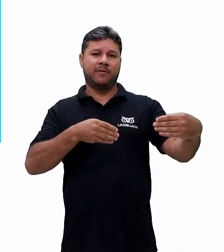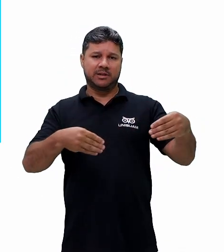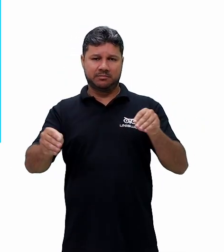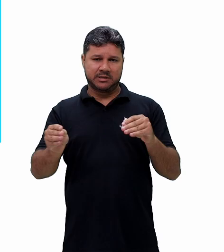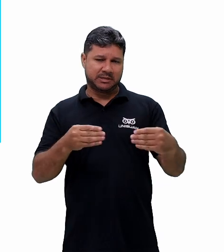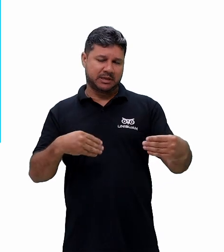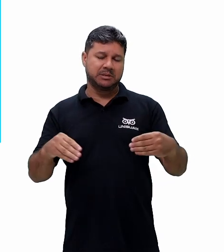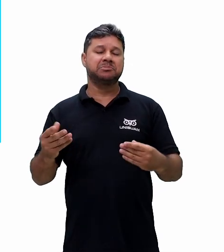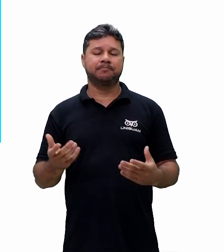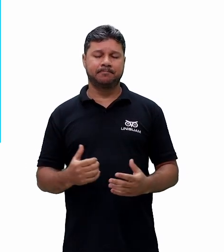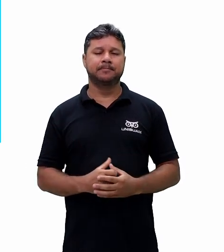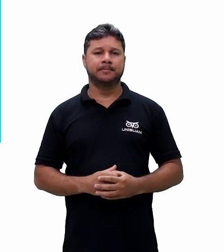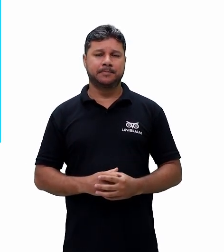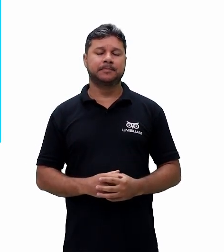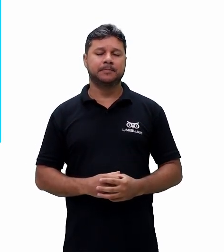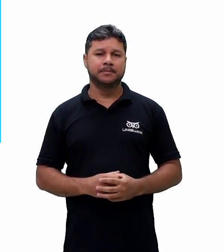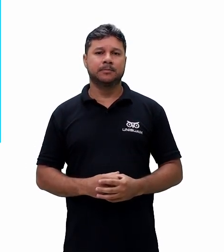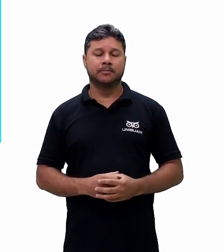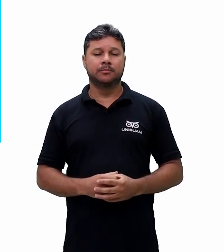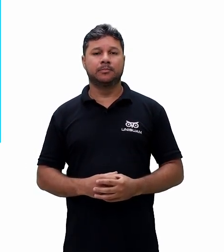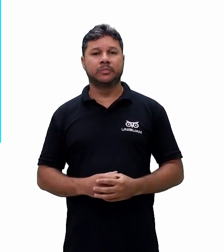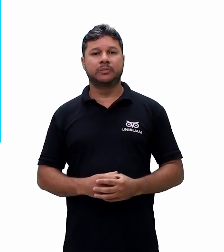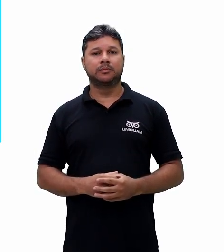a flexibilidade.